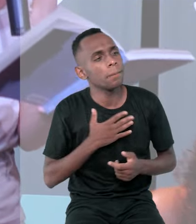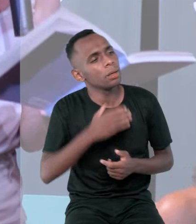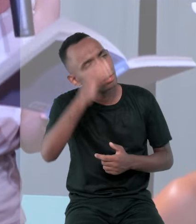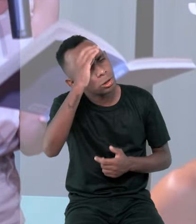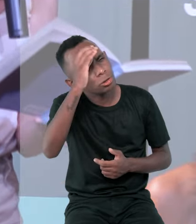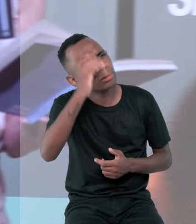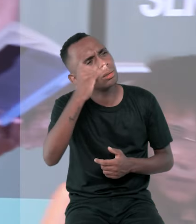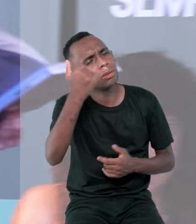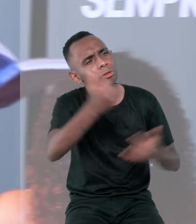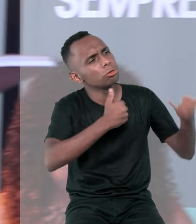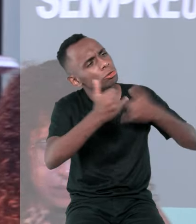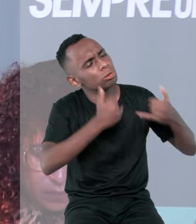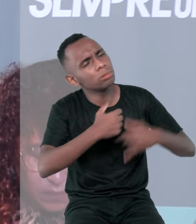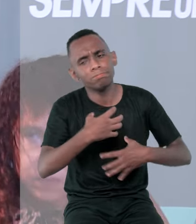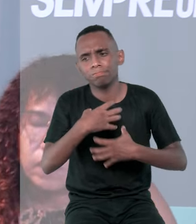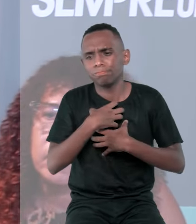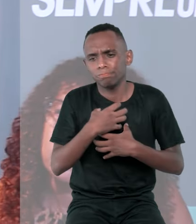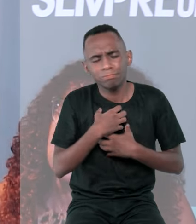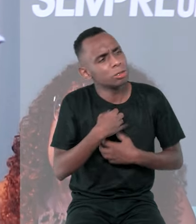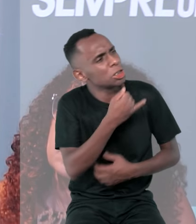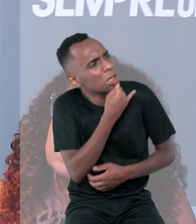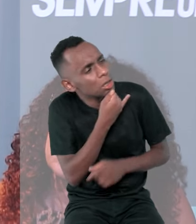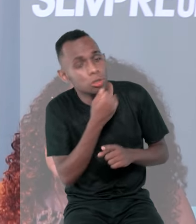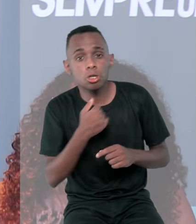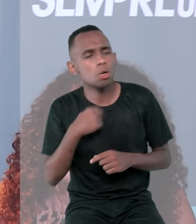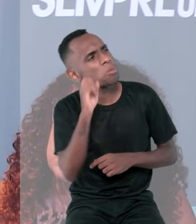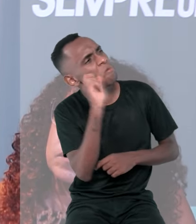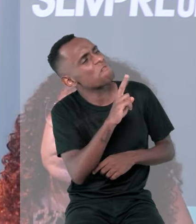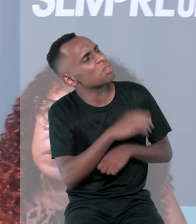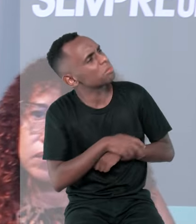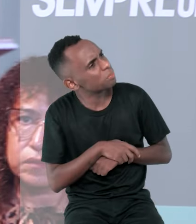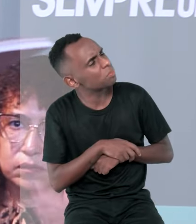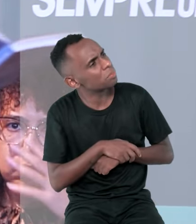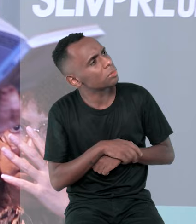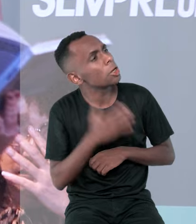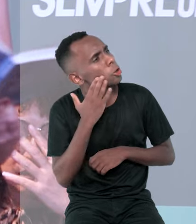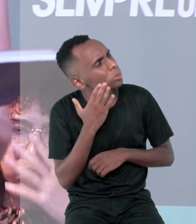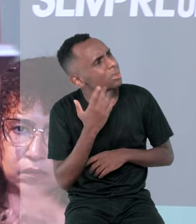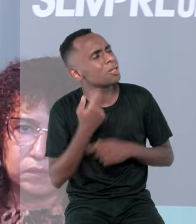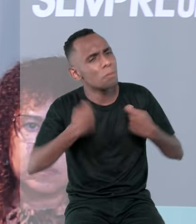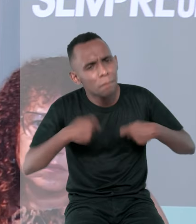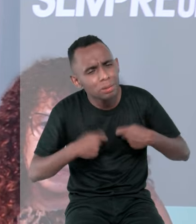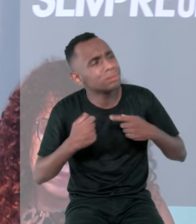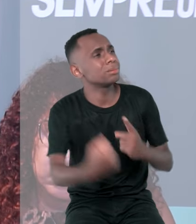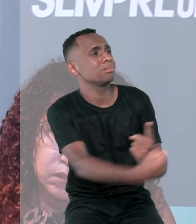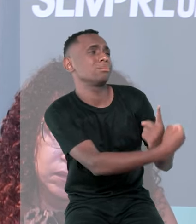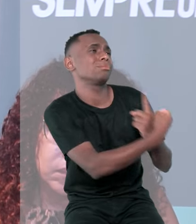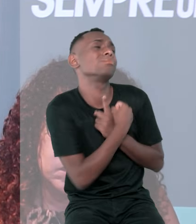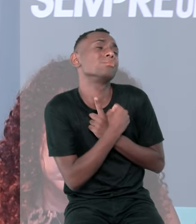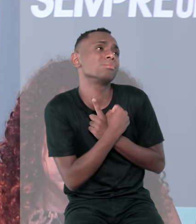tudo aquilo comovida, triste, e eu a olhei. Sei que deveria tê-lo